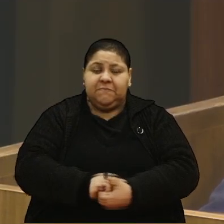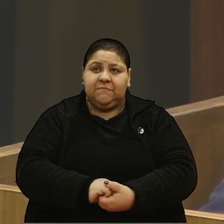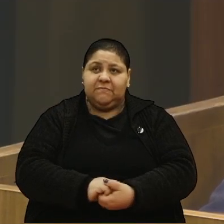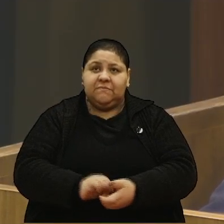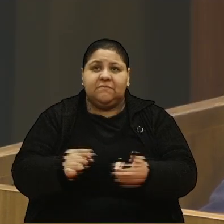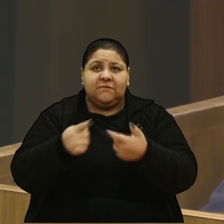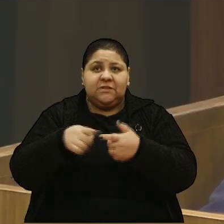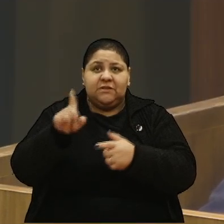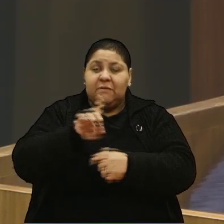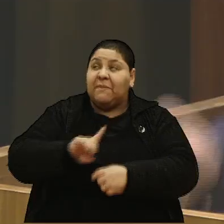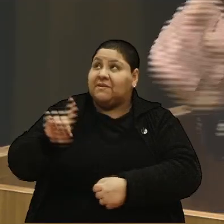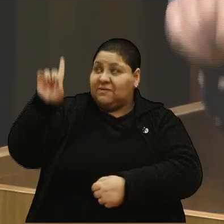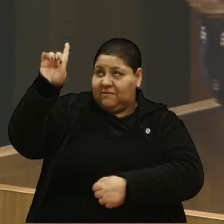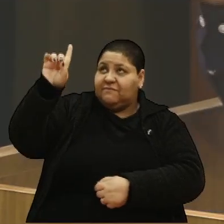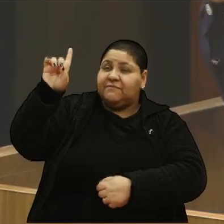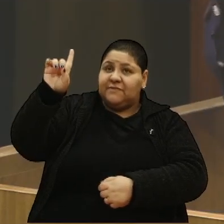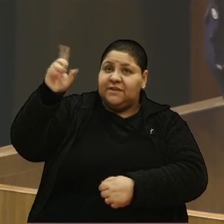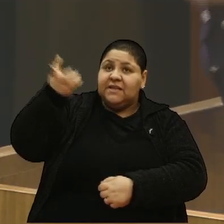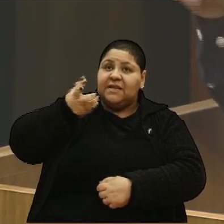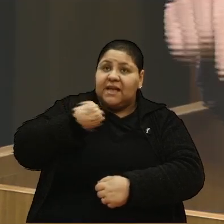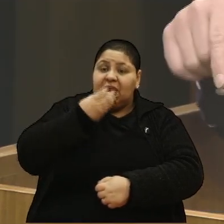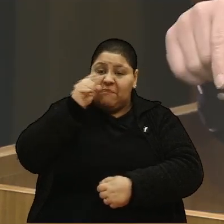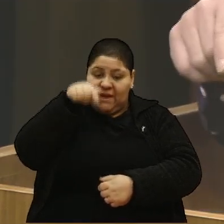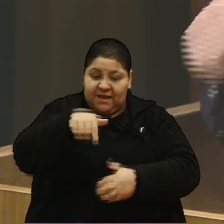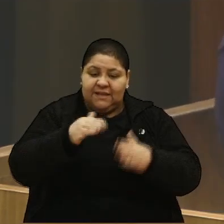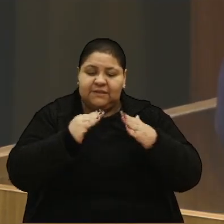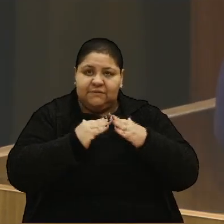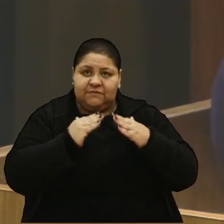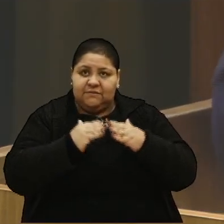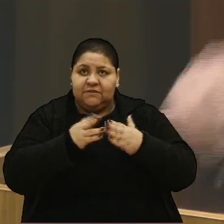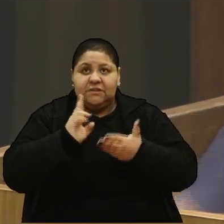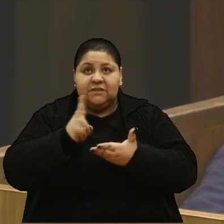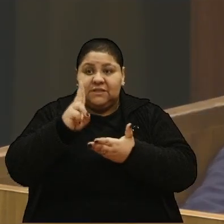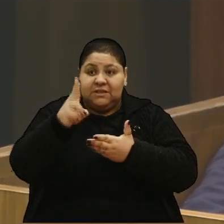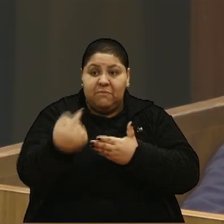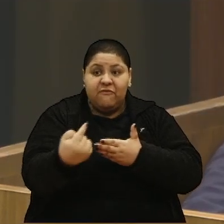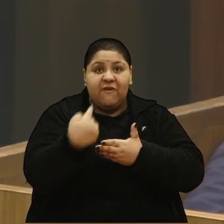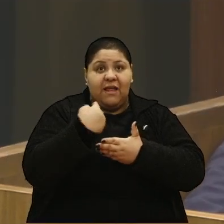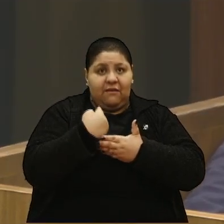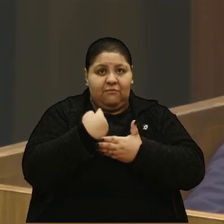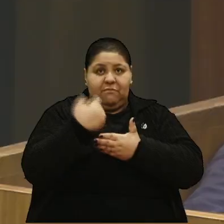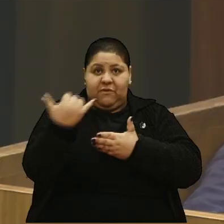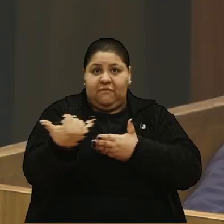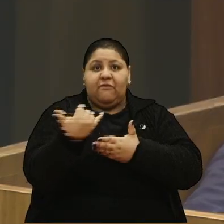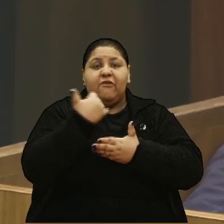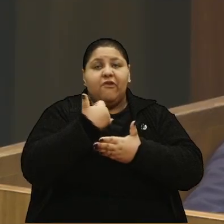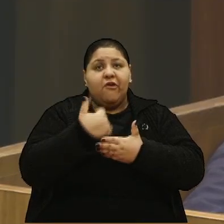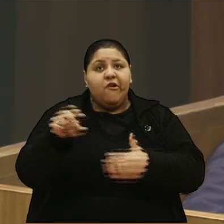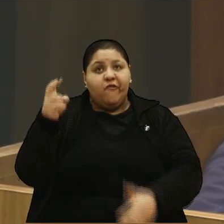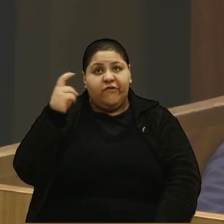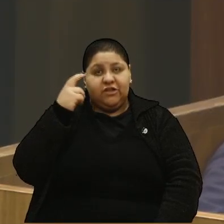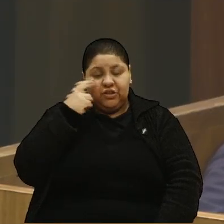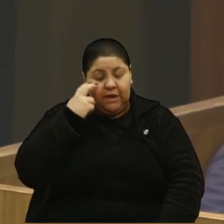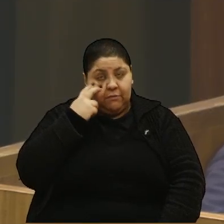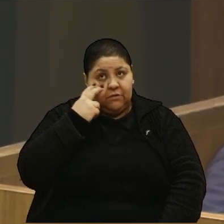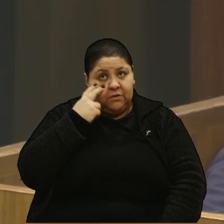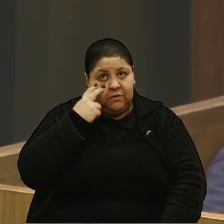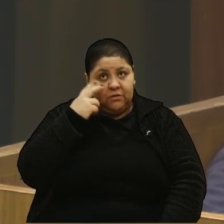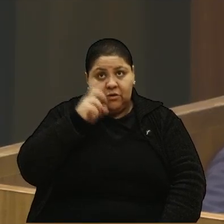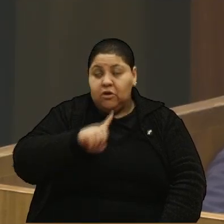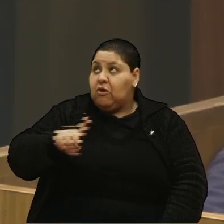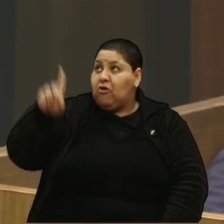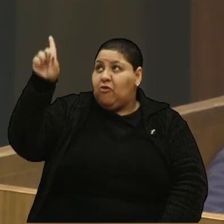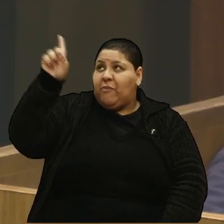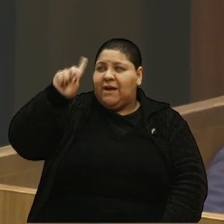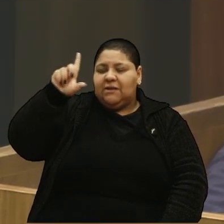Mas o Pai lá em cima, os que me querem bem dentro dessa casa, sempre me disseram: Fantinel, o Pai não